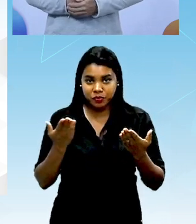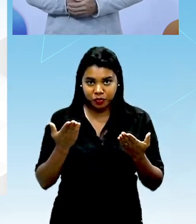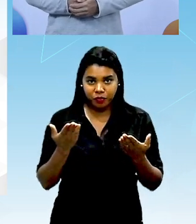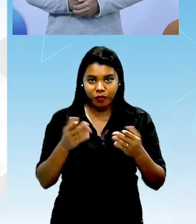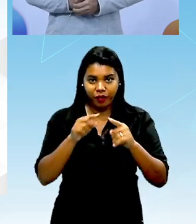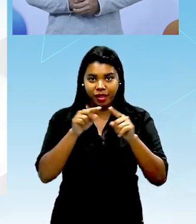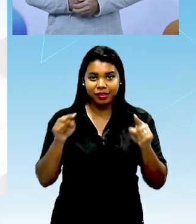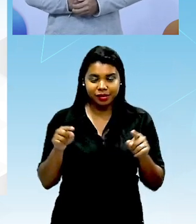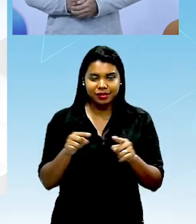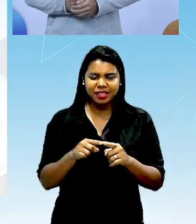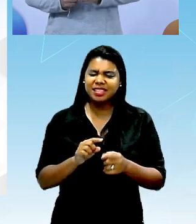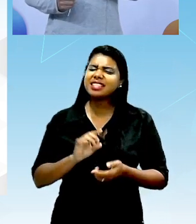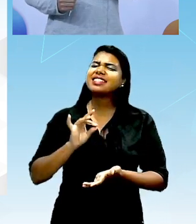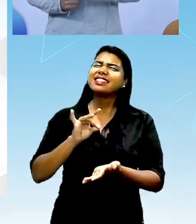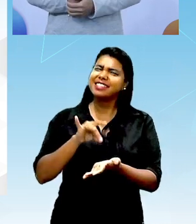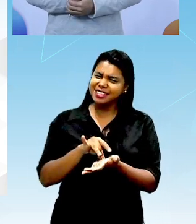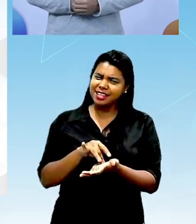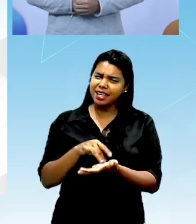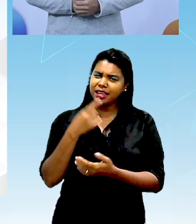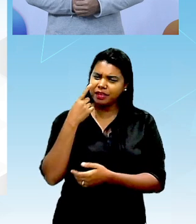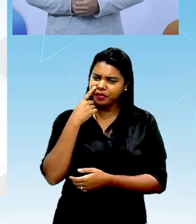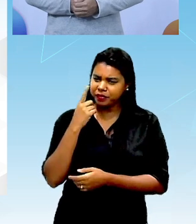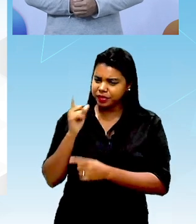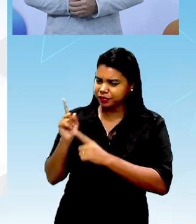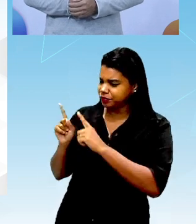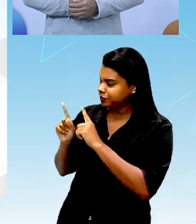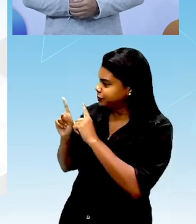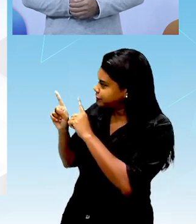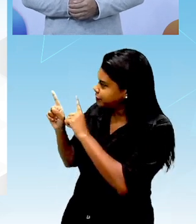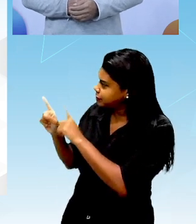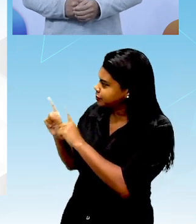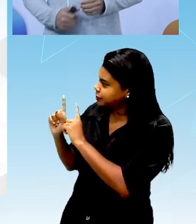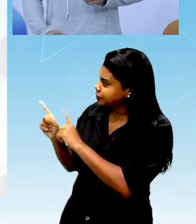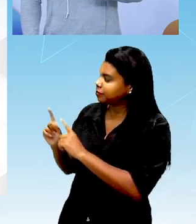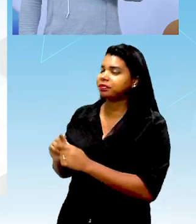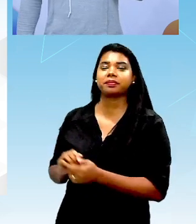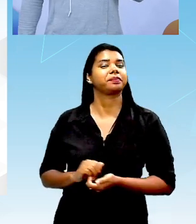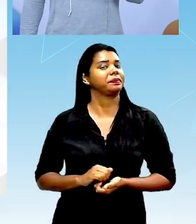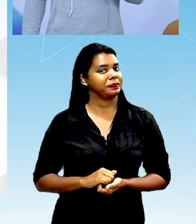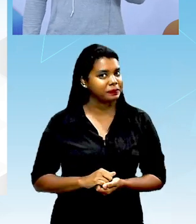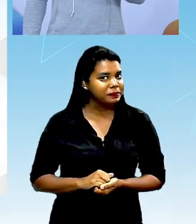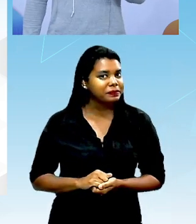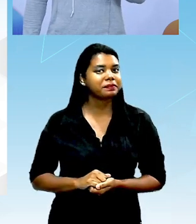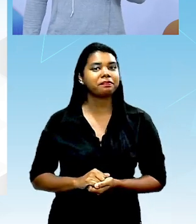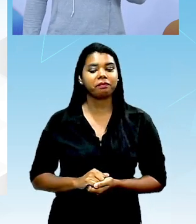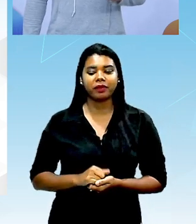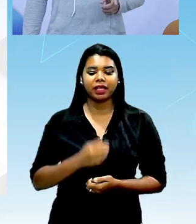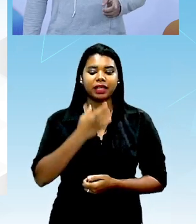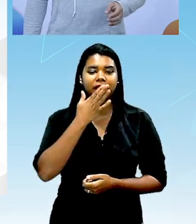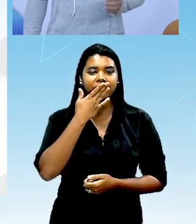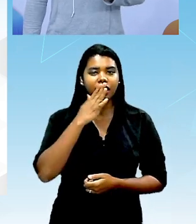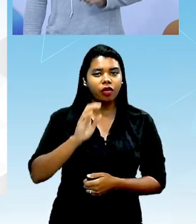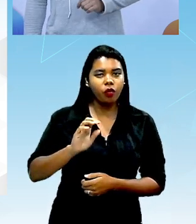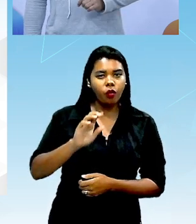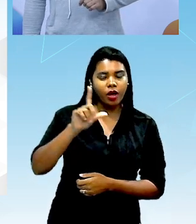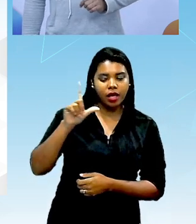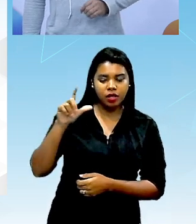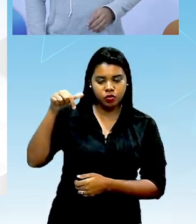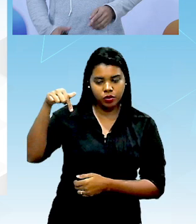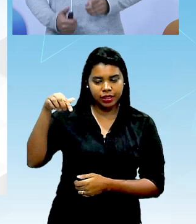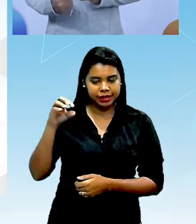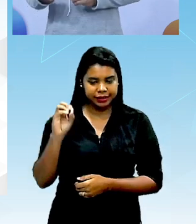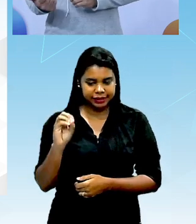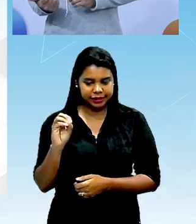triângulo. Sério, professor? Observa a imagem pequenininha aí. Dá para ver, não dá? Olha, o ângulo azul mais claro está 70